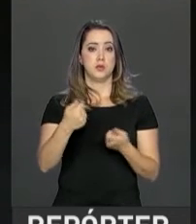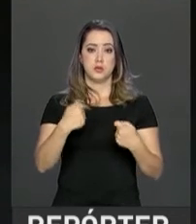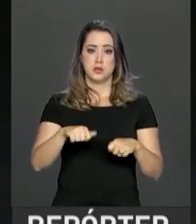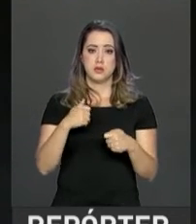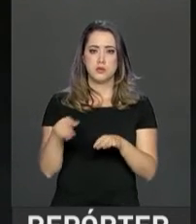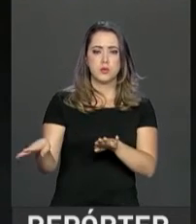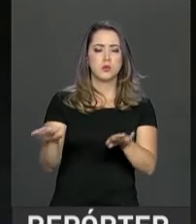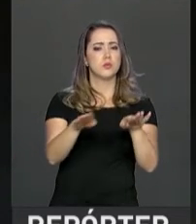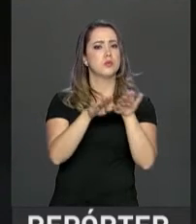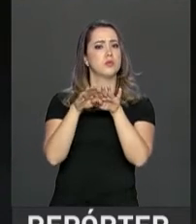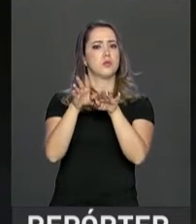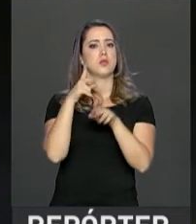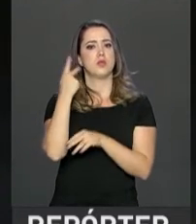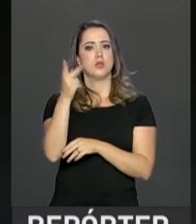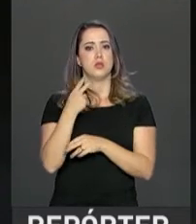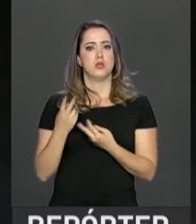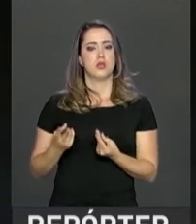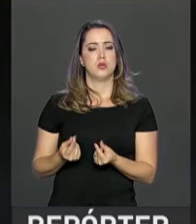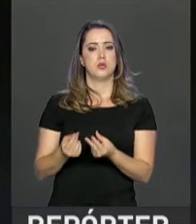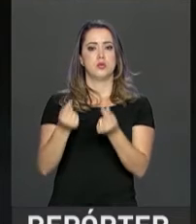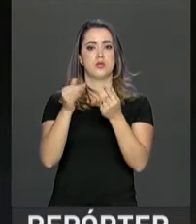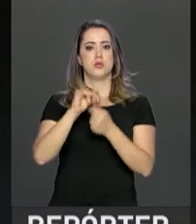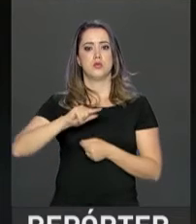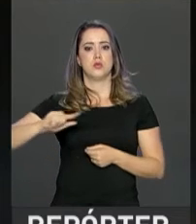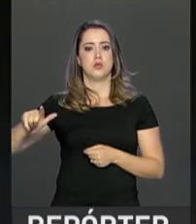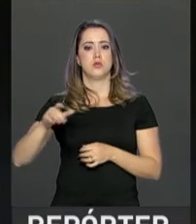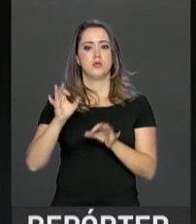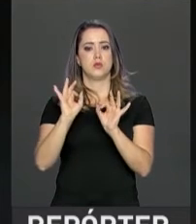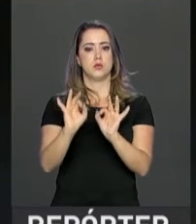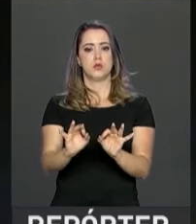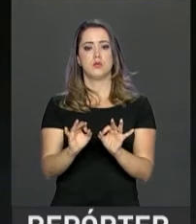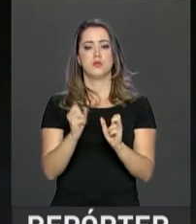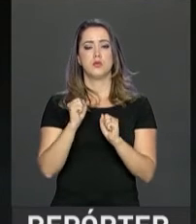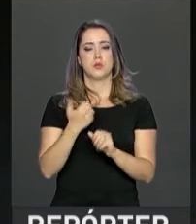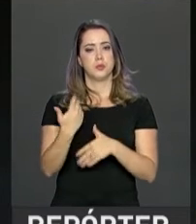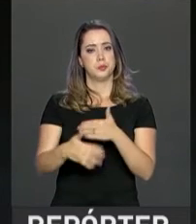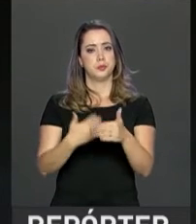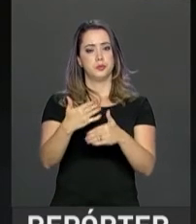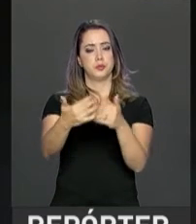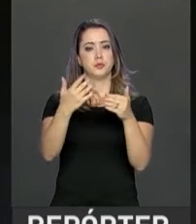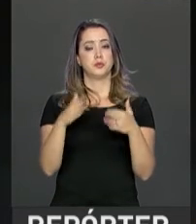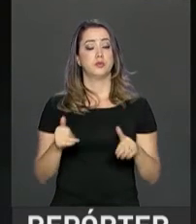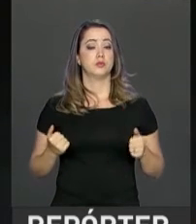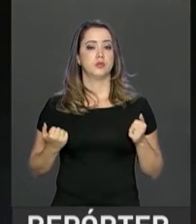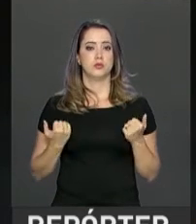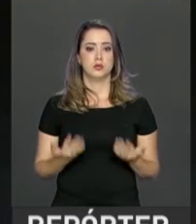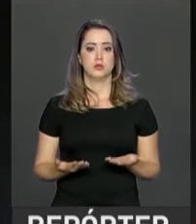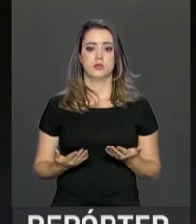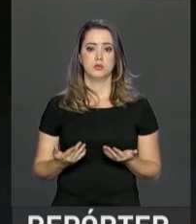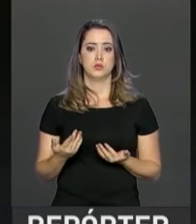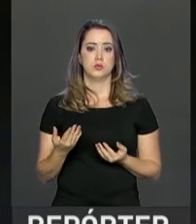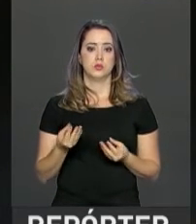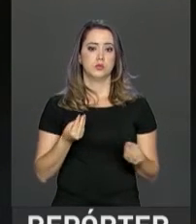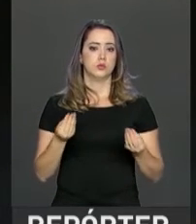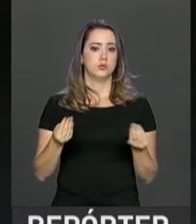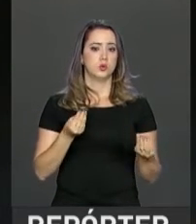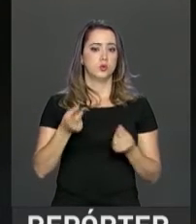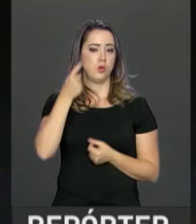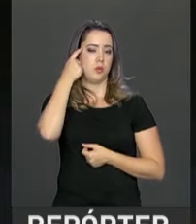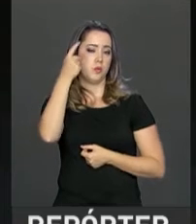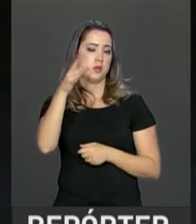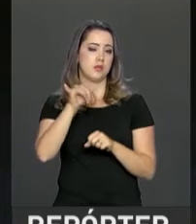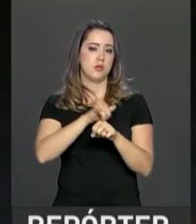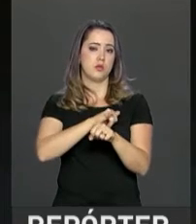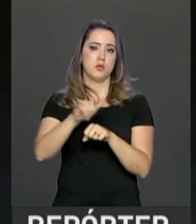estável com políticas monetárias e fiscais críveis e sustentáveis desta forma não há como como pensar em uma